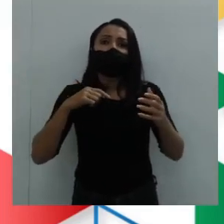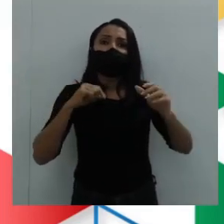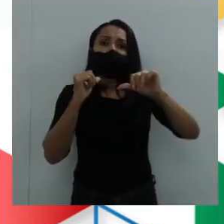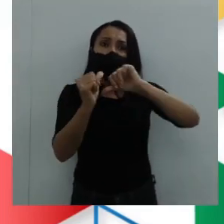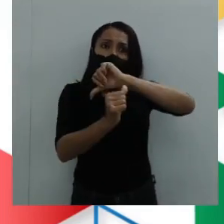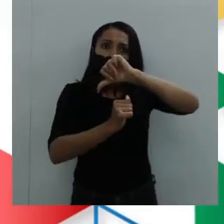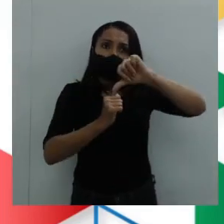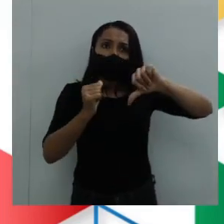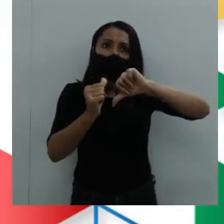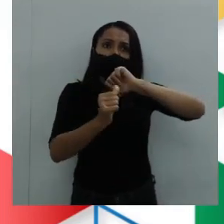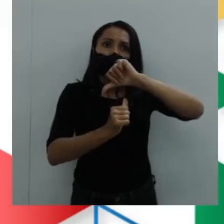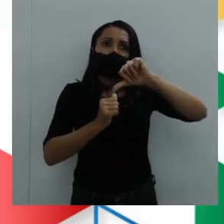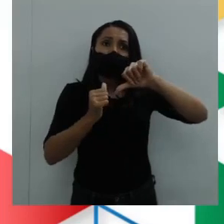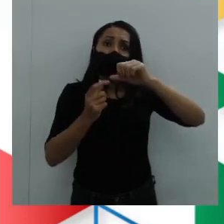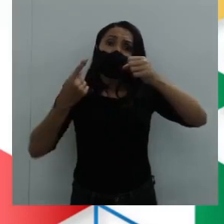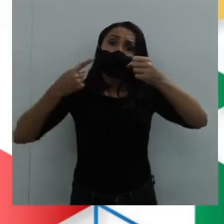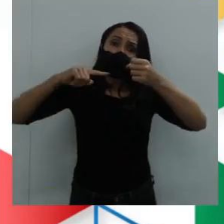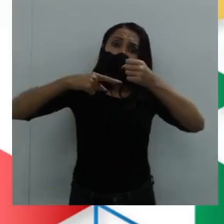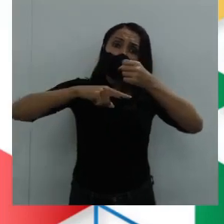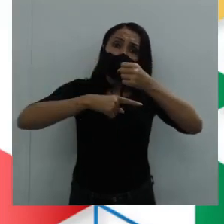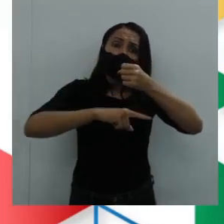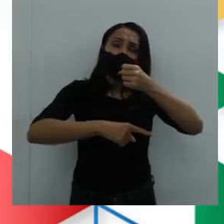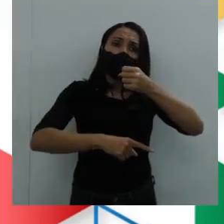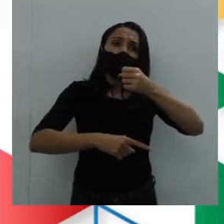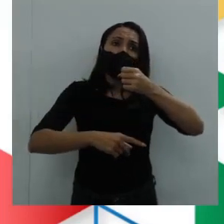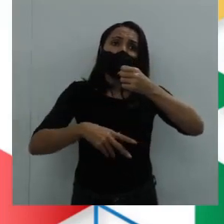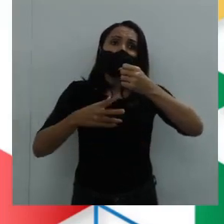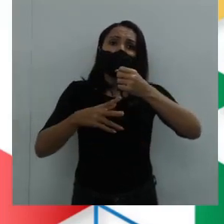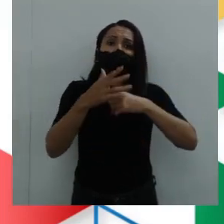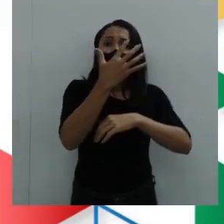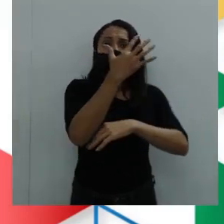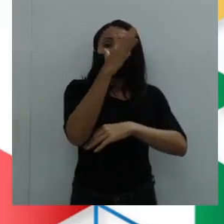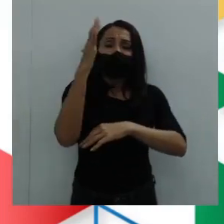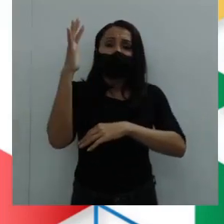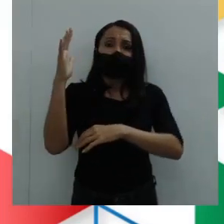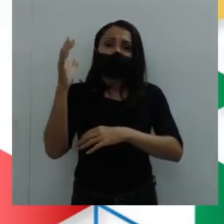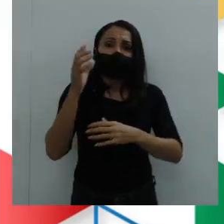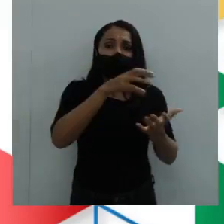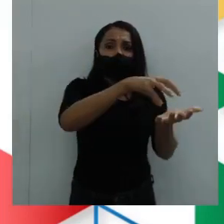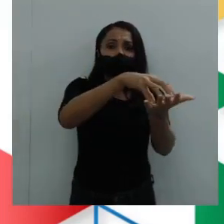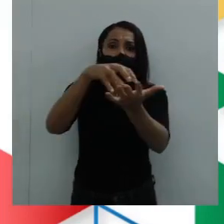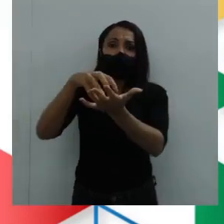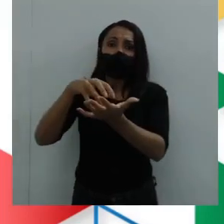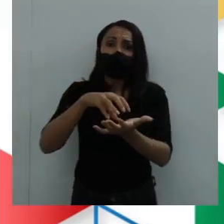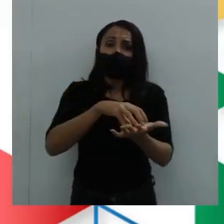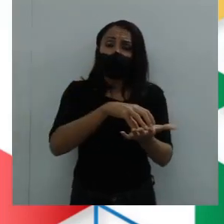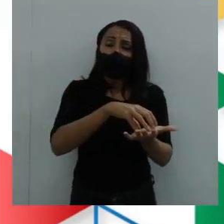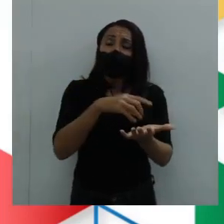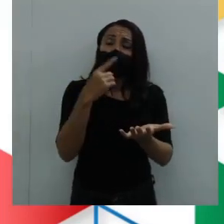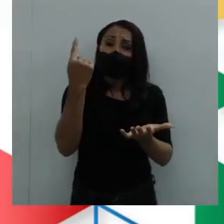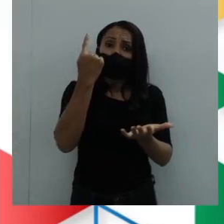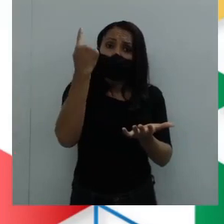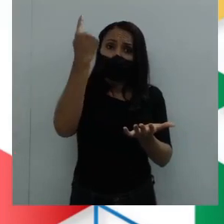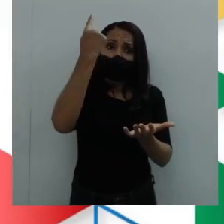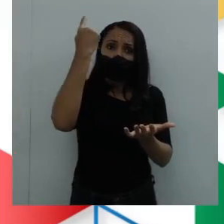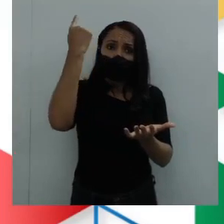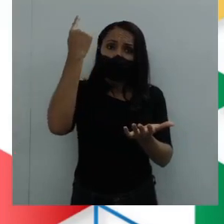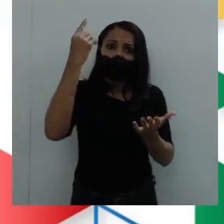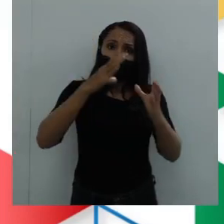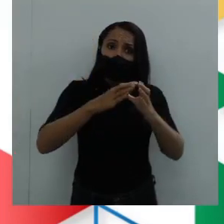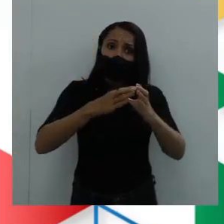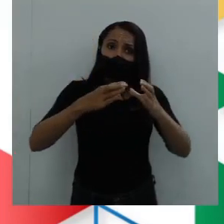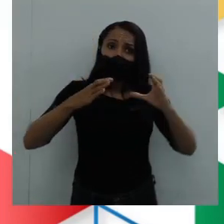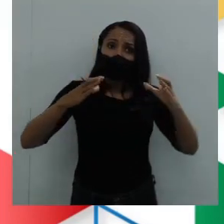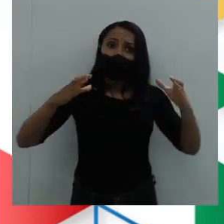que são profundas na vegetação típica de cada região e altitude, vai aumentar